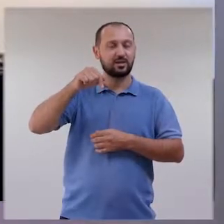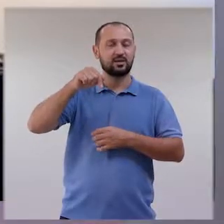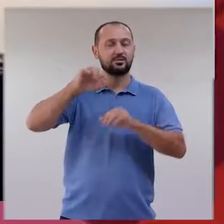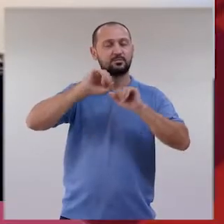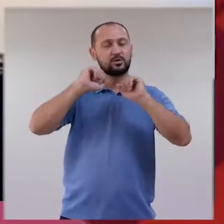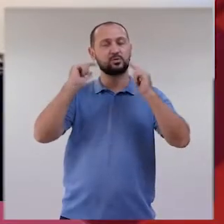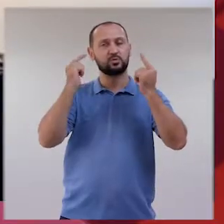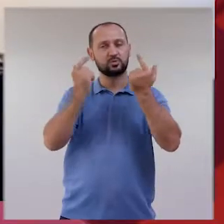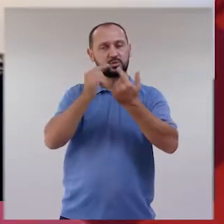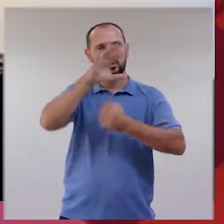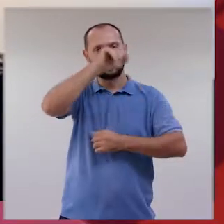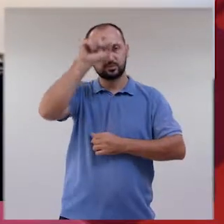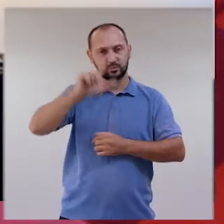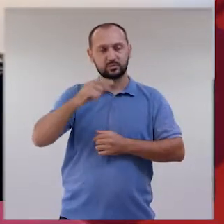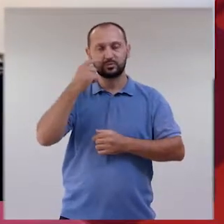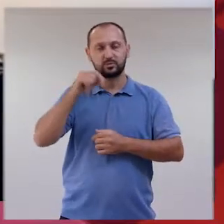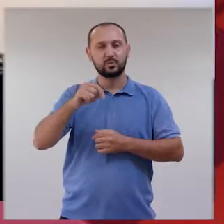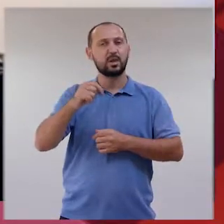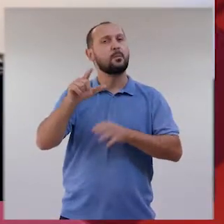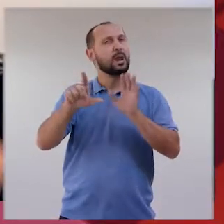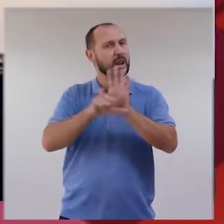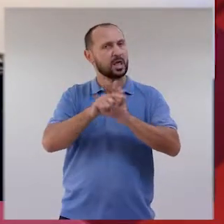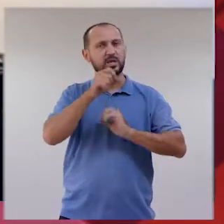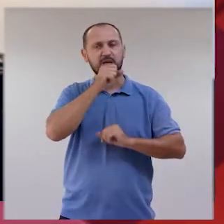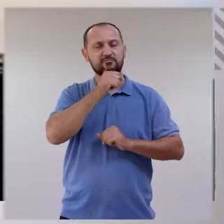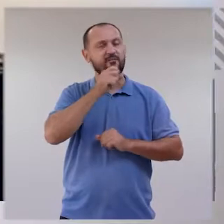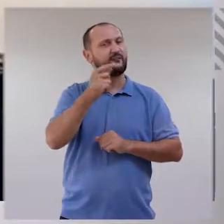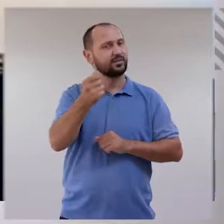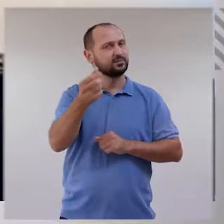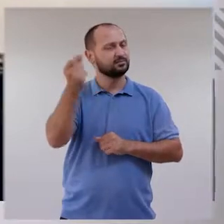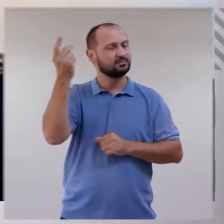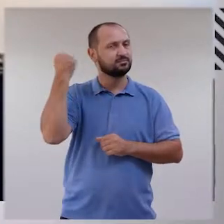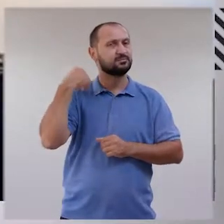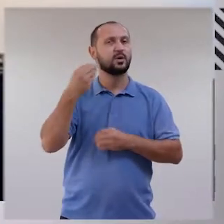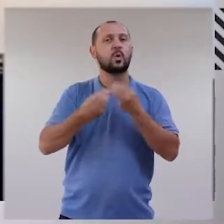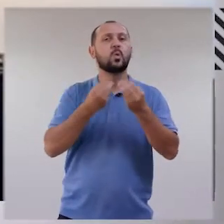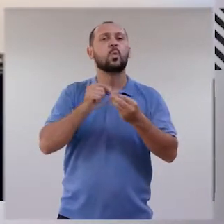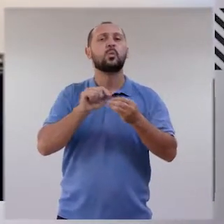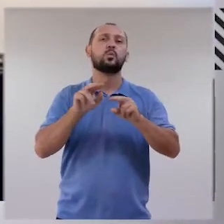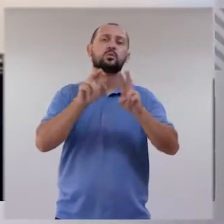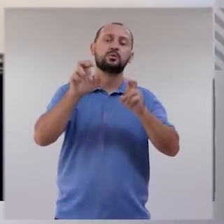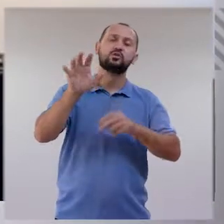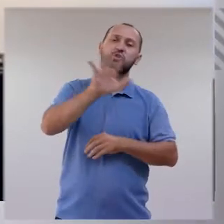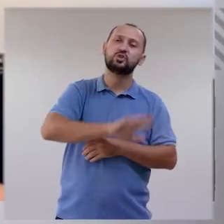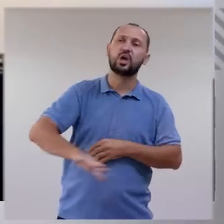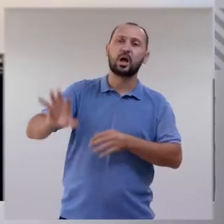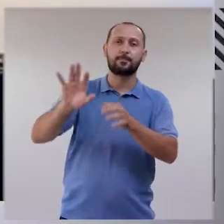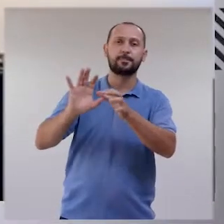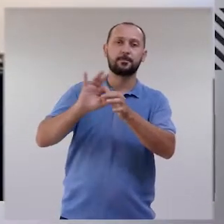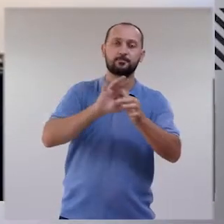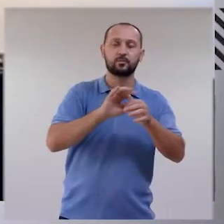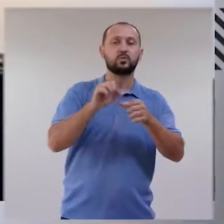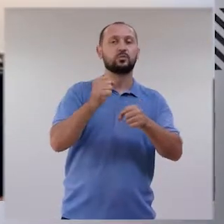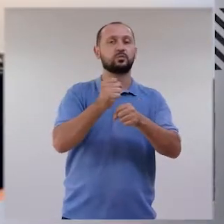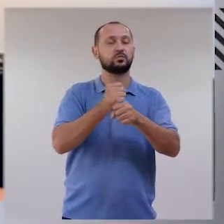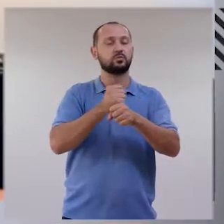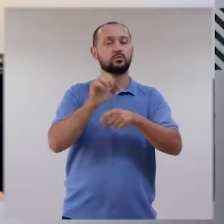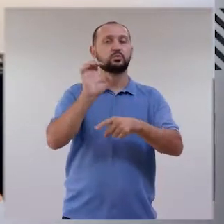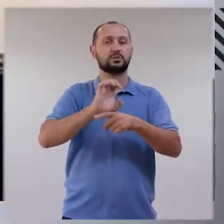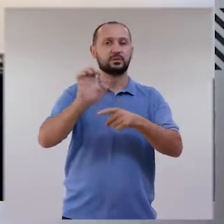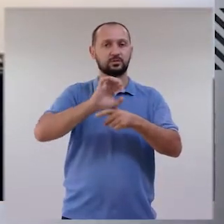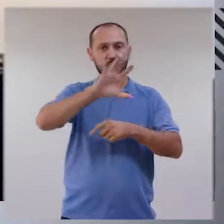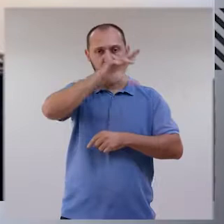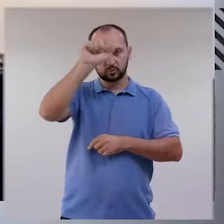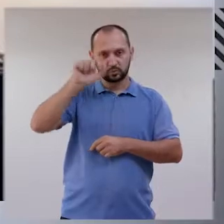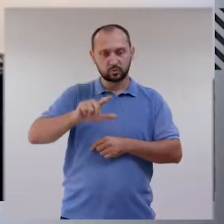já bastante antiga. E para bater um papo com a gente sobre como é que está esse panorama no estado